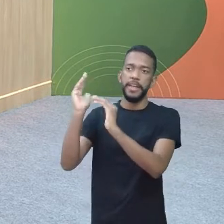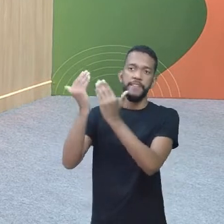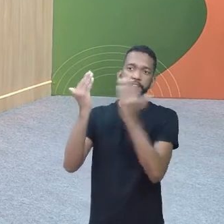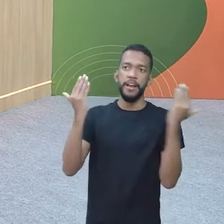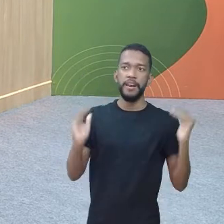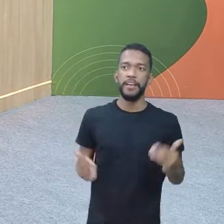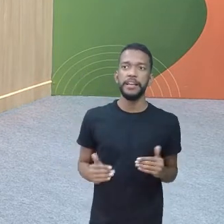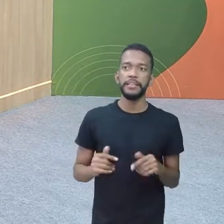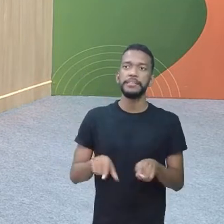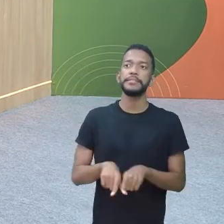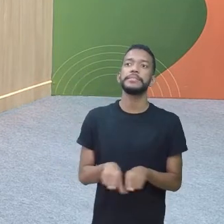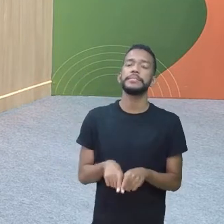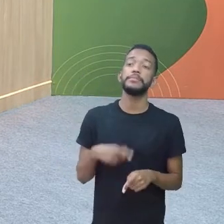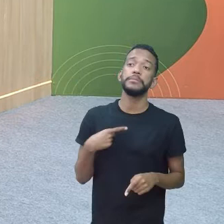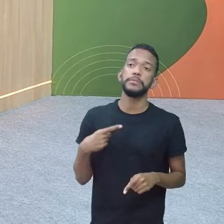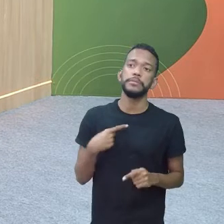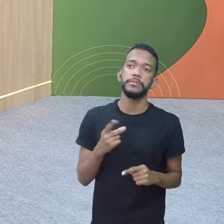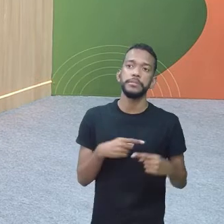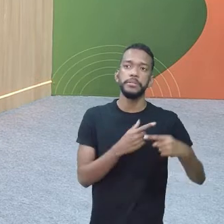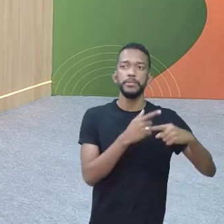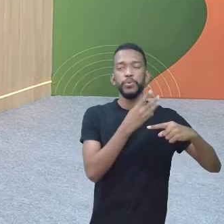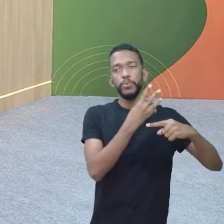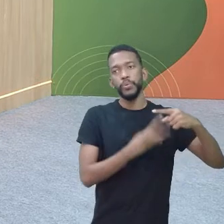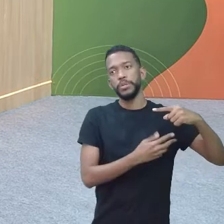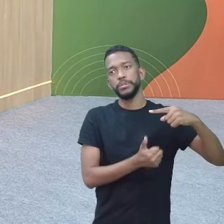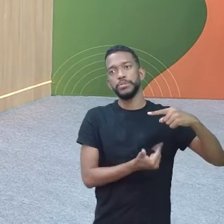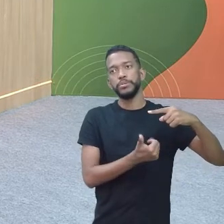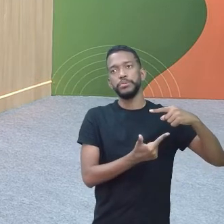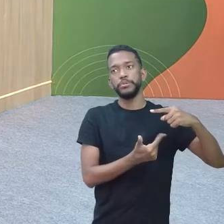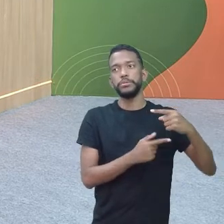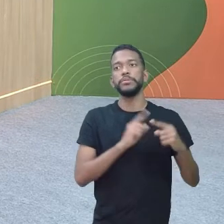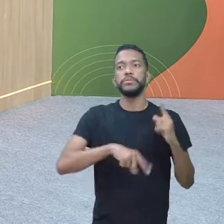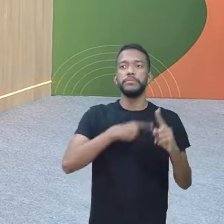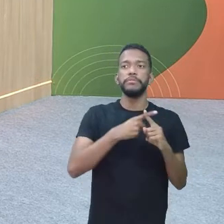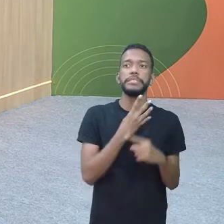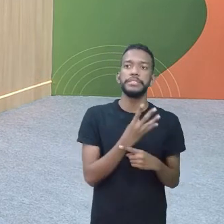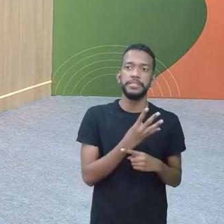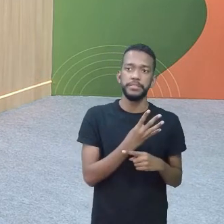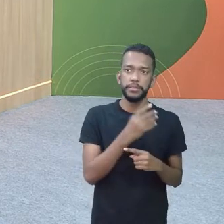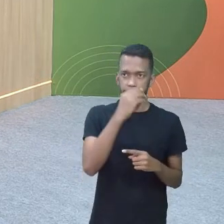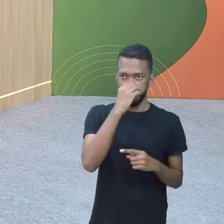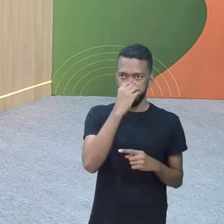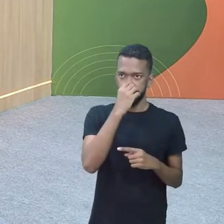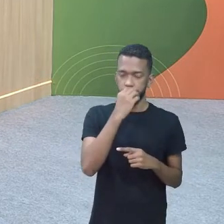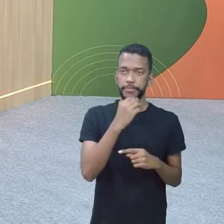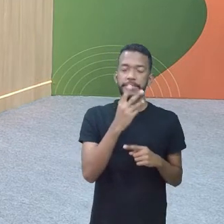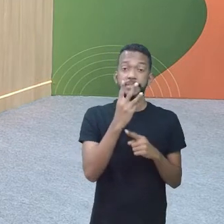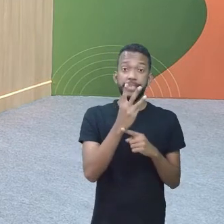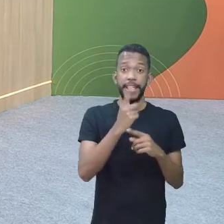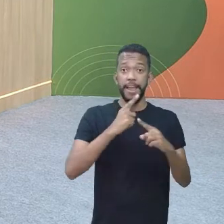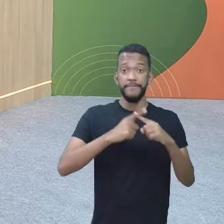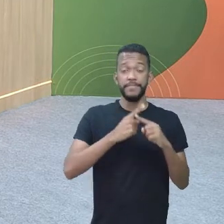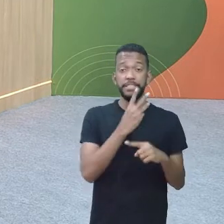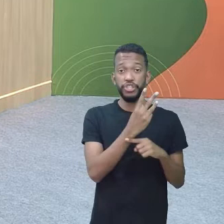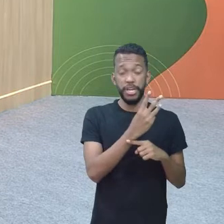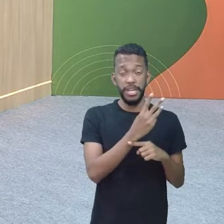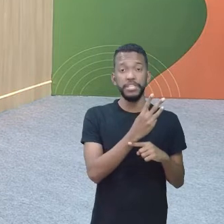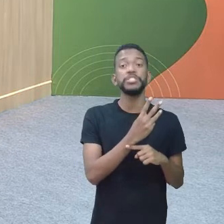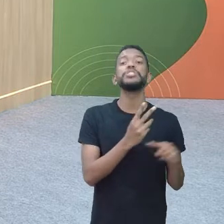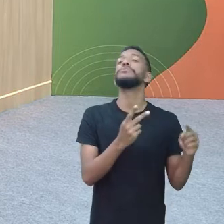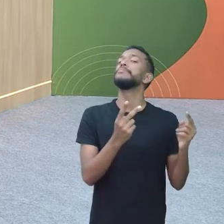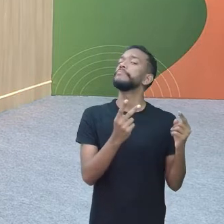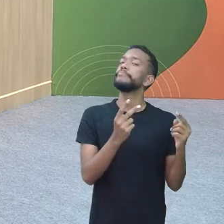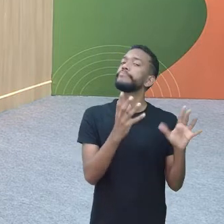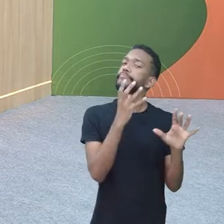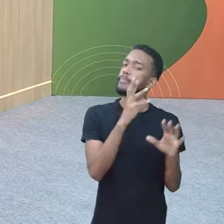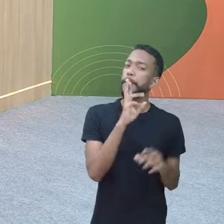tenho o denominador 4 que virou 12. Foi vezes 3, né? 3 vezes 4 vai dar 12 e 3 vezes 3 vai dar